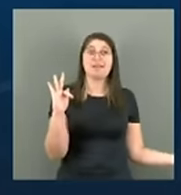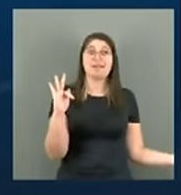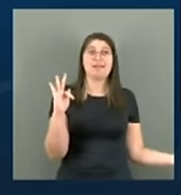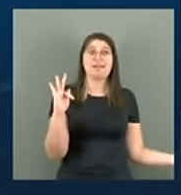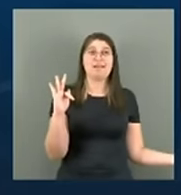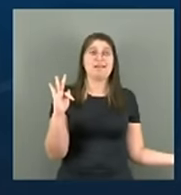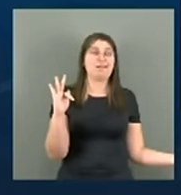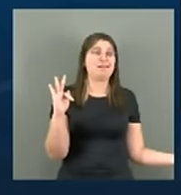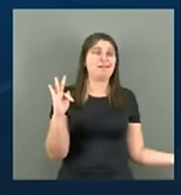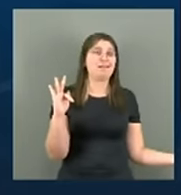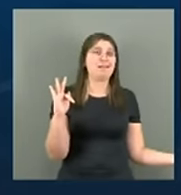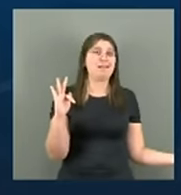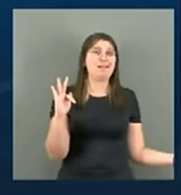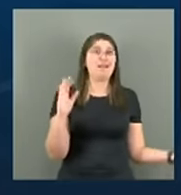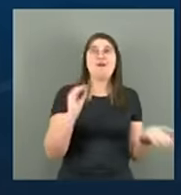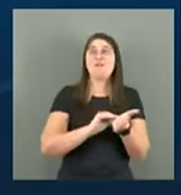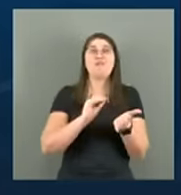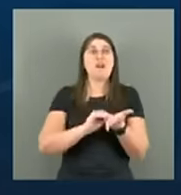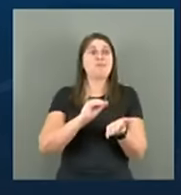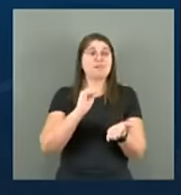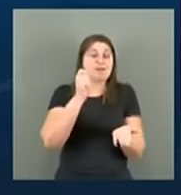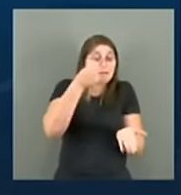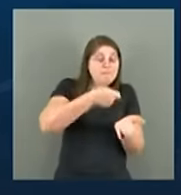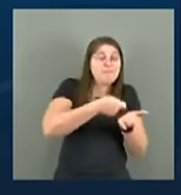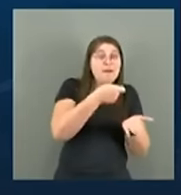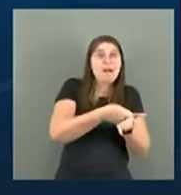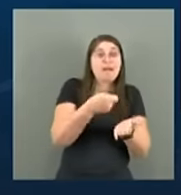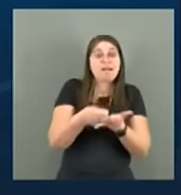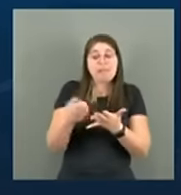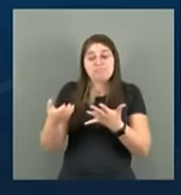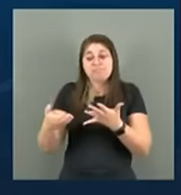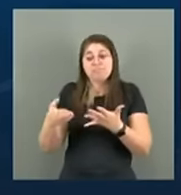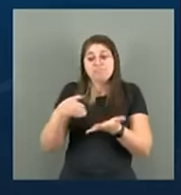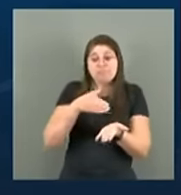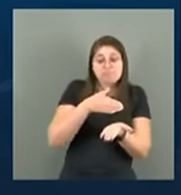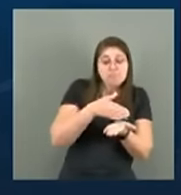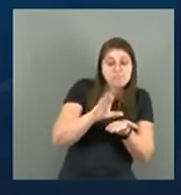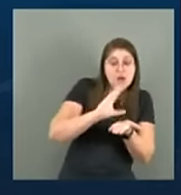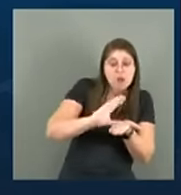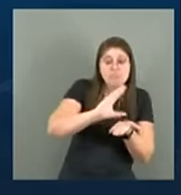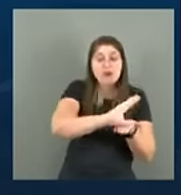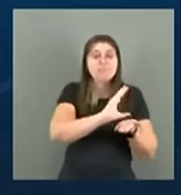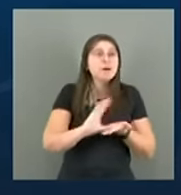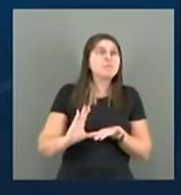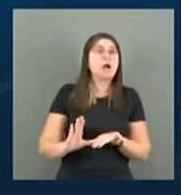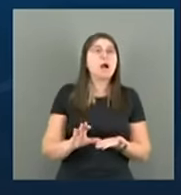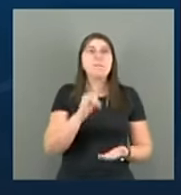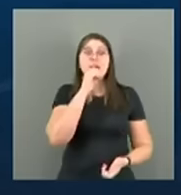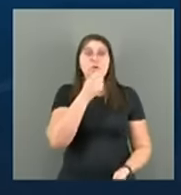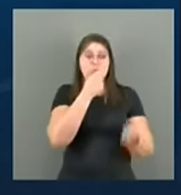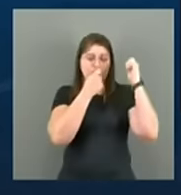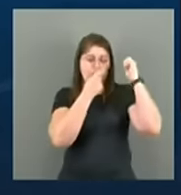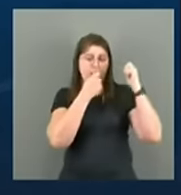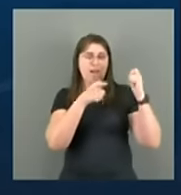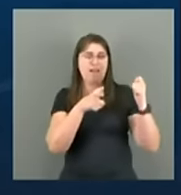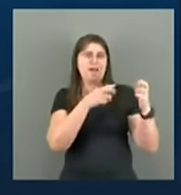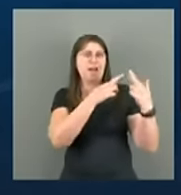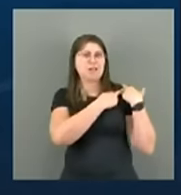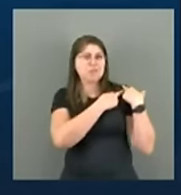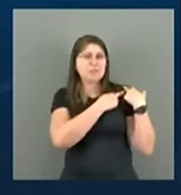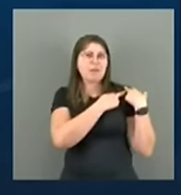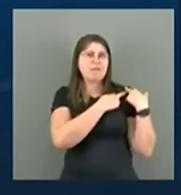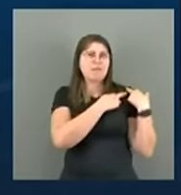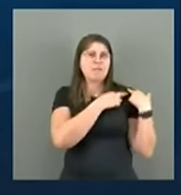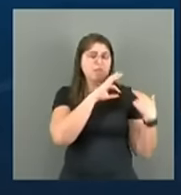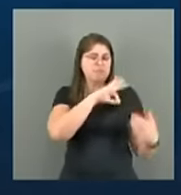repassam para os clubes e eles dependem do clube, mas como não tem esse repasse, pô, você acha que um árbitro hoje, que a responsabilidade que tem é a 6